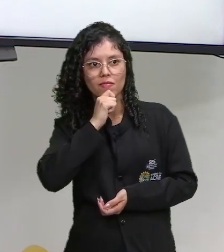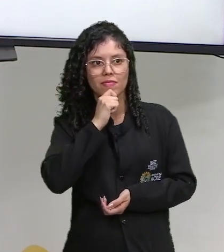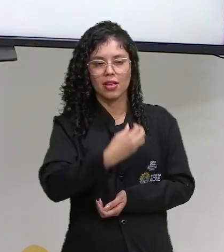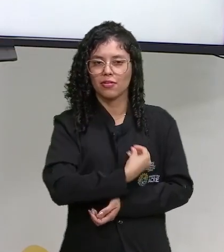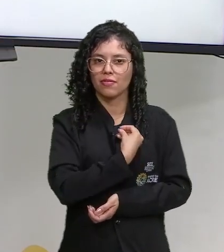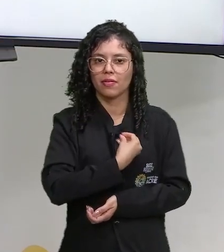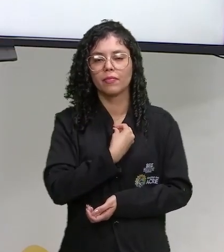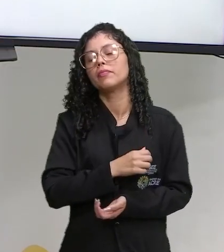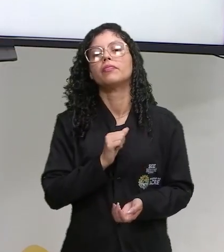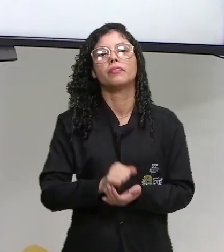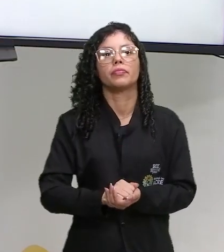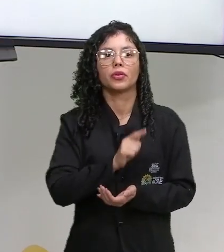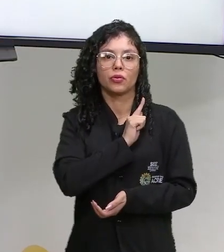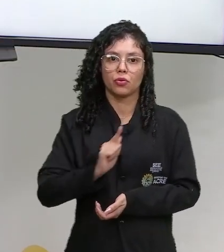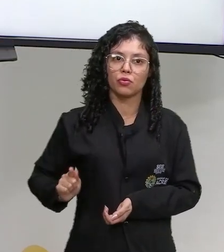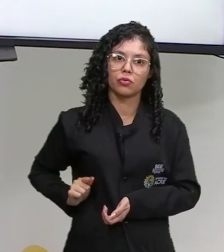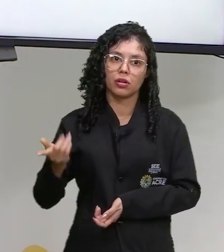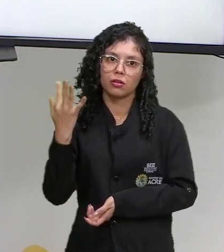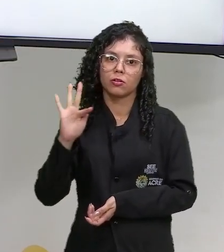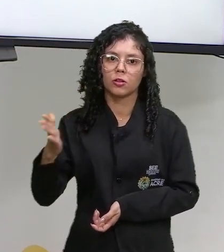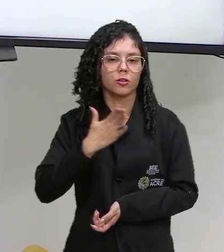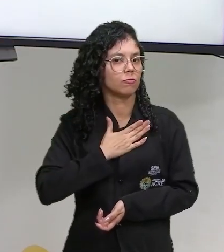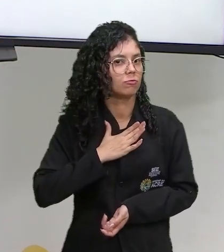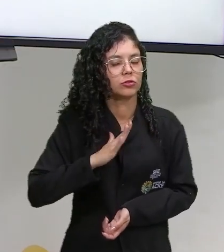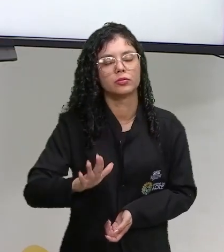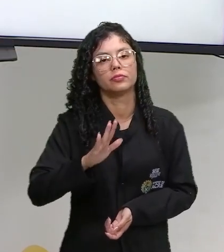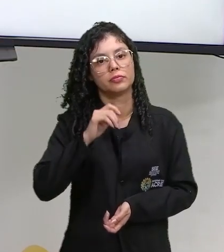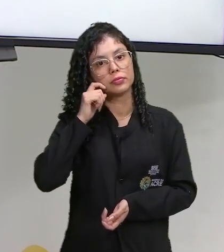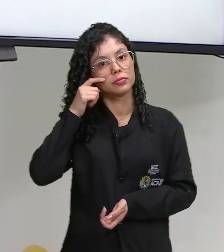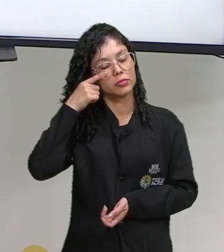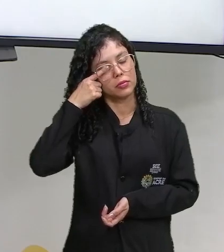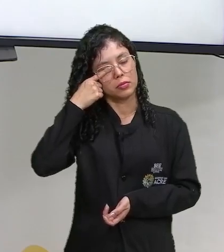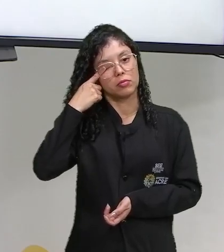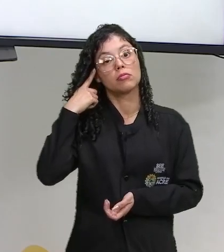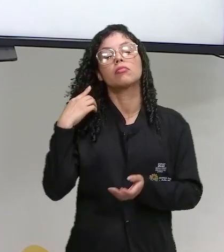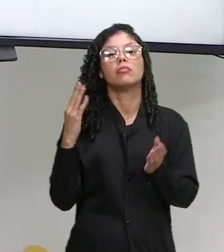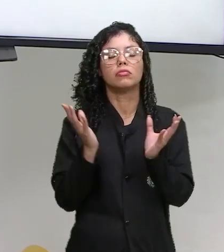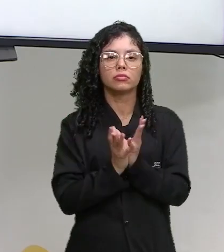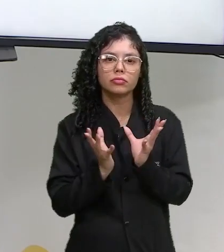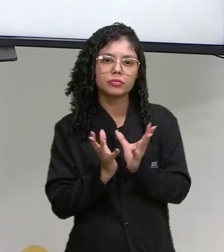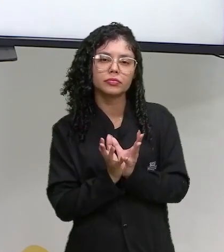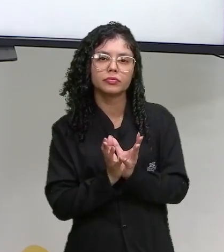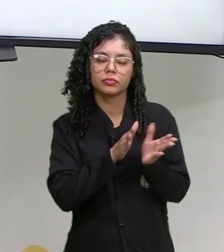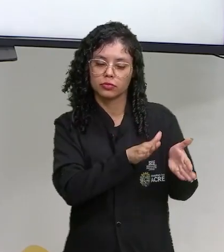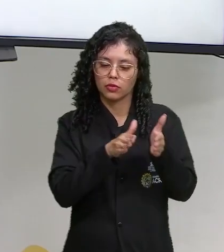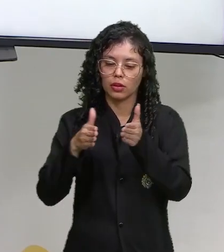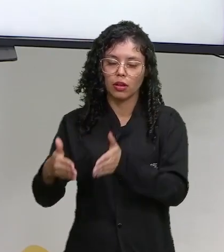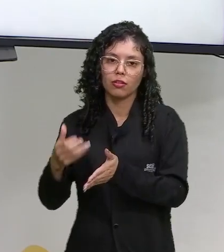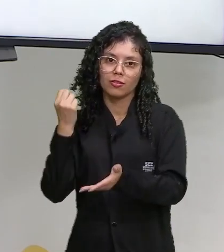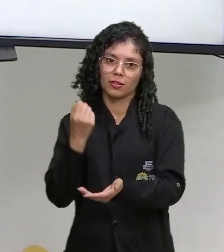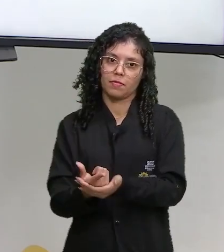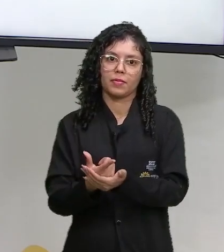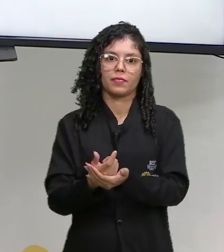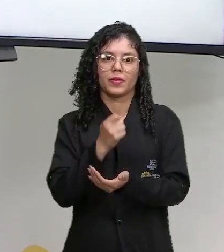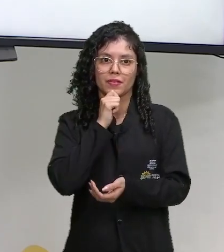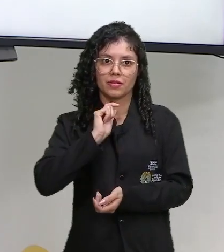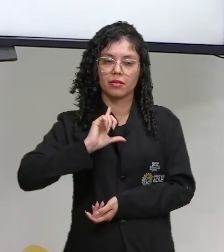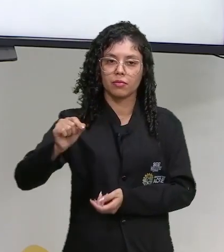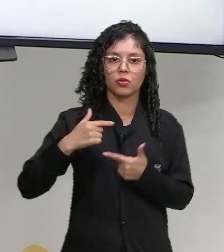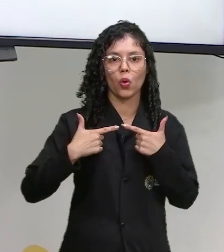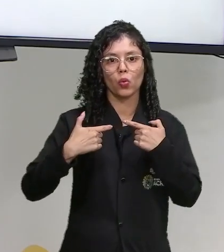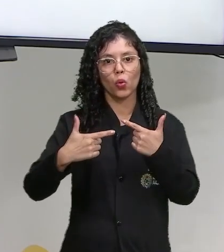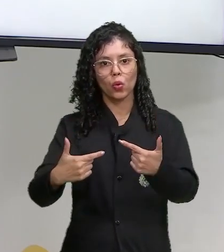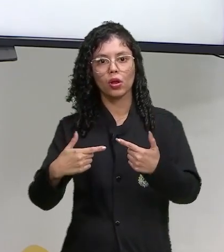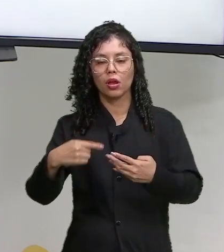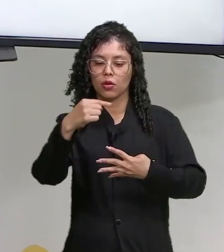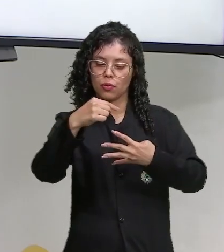O governo federal não se agradou dessa ideia de criar uma comunidade à parte, sem pagar impostos, então mandou o exército